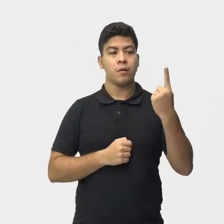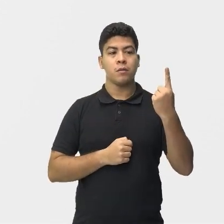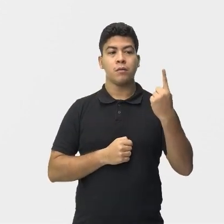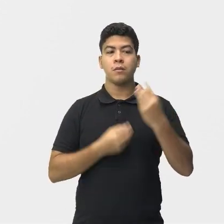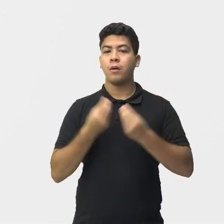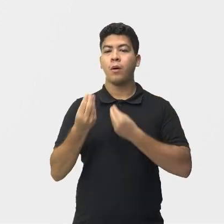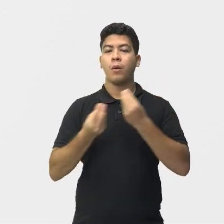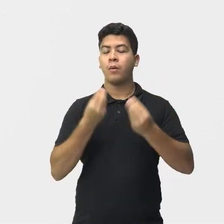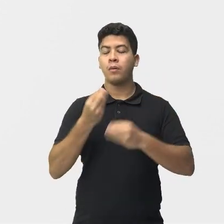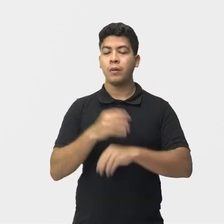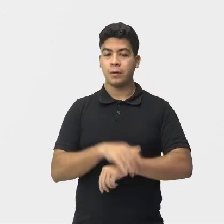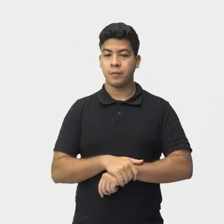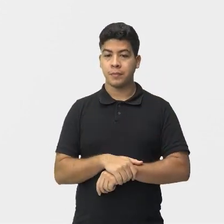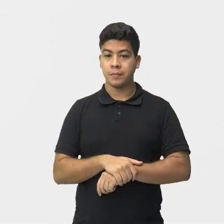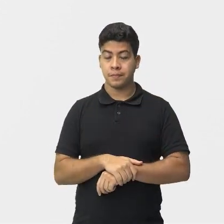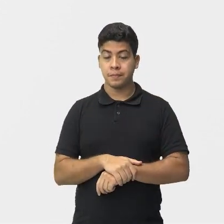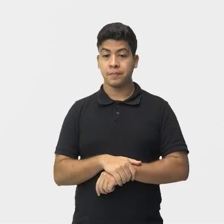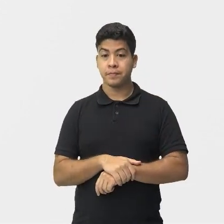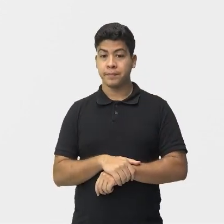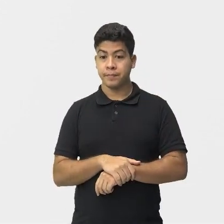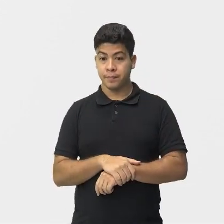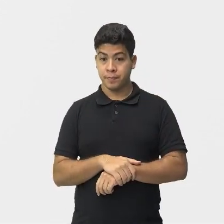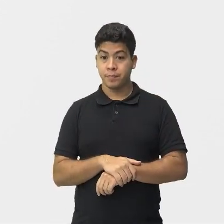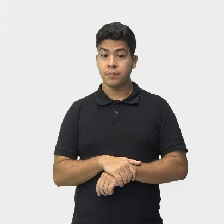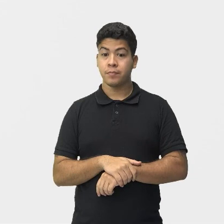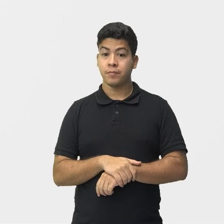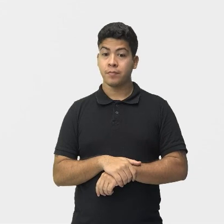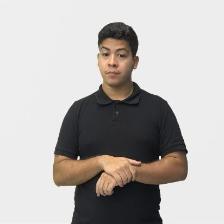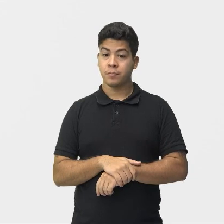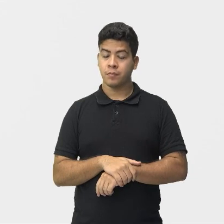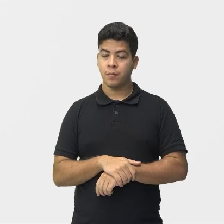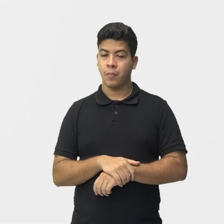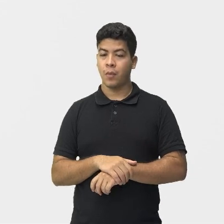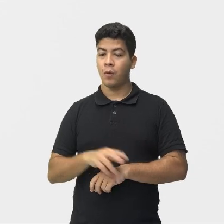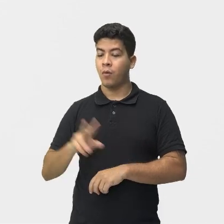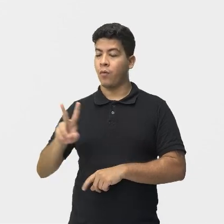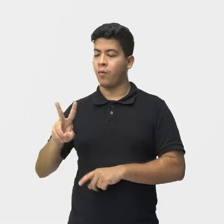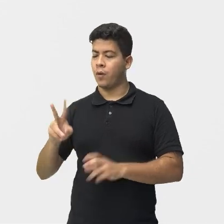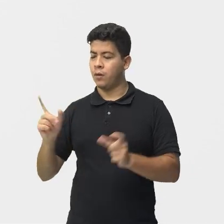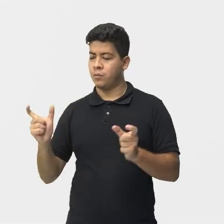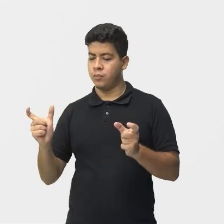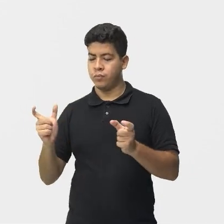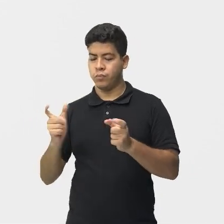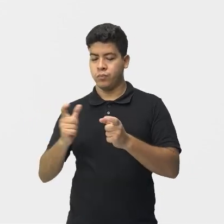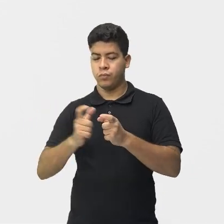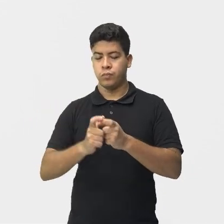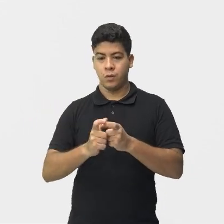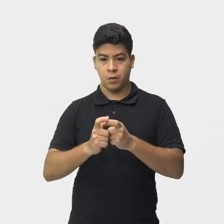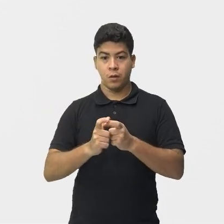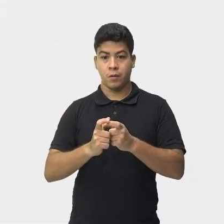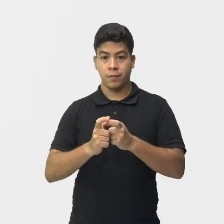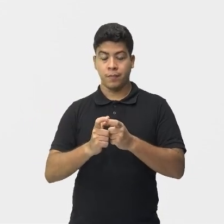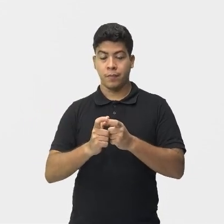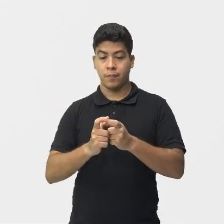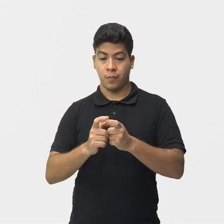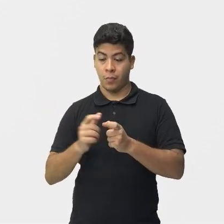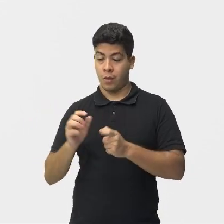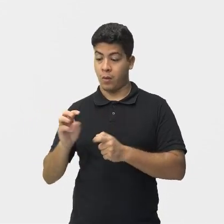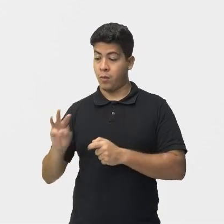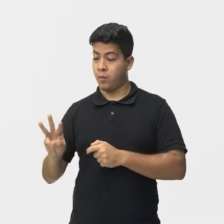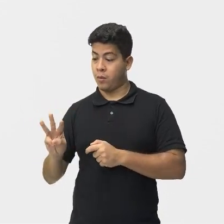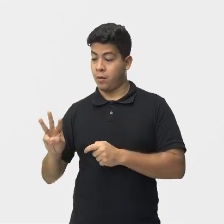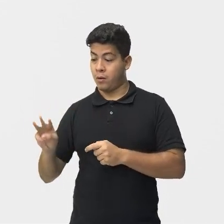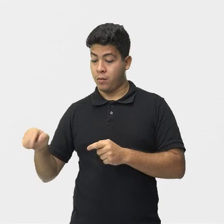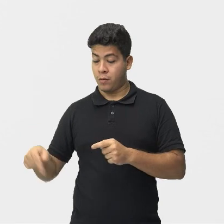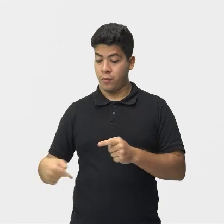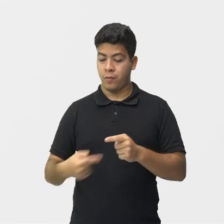ou seja, o volume diminui, ele volta de V3 para V2, tá? Mas mantém